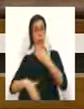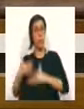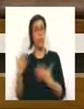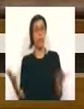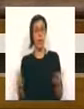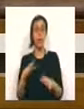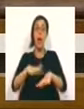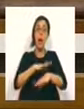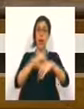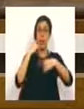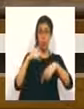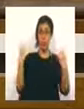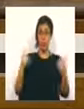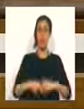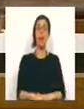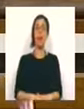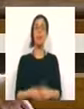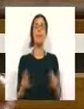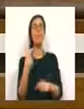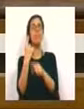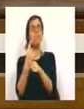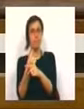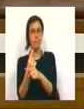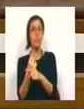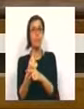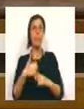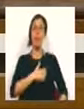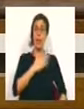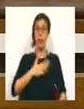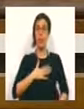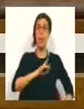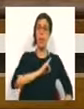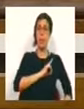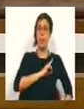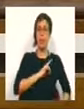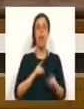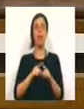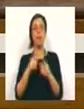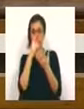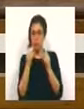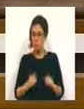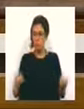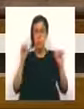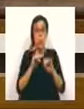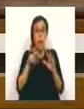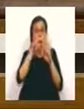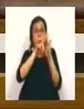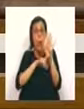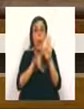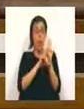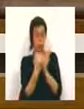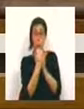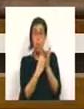deficiência na administração pública e também nas empresas privadas, cuja ausência de regulamentação da lei